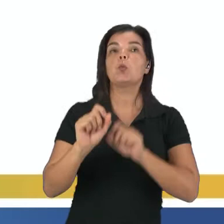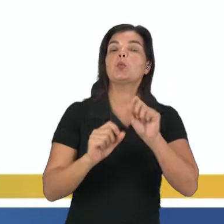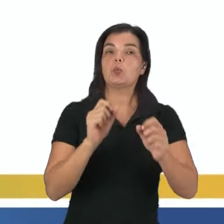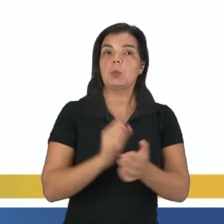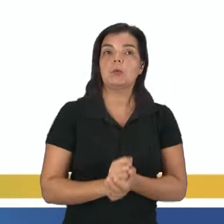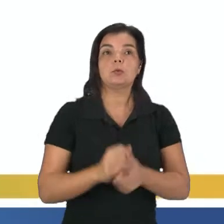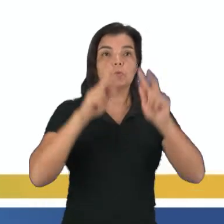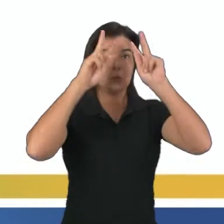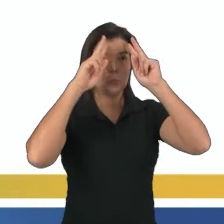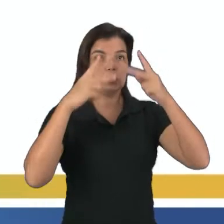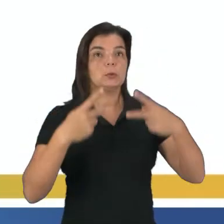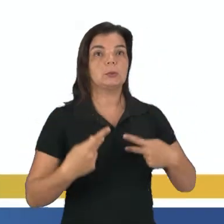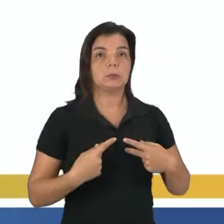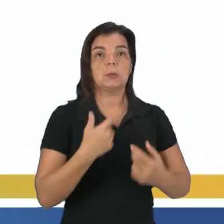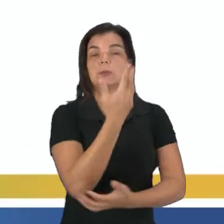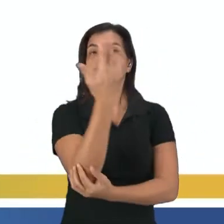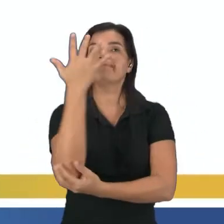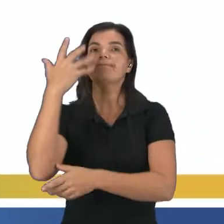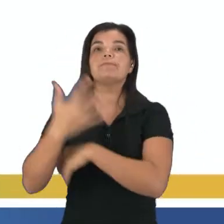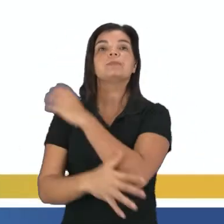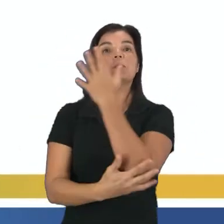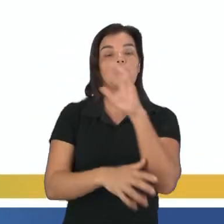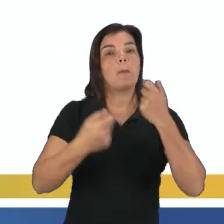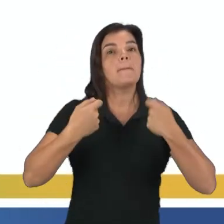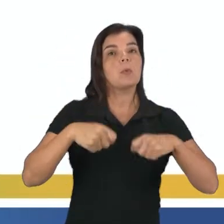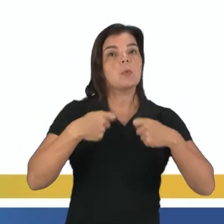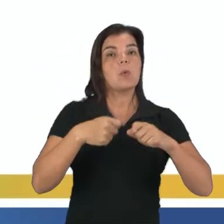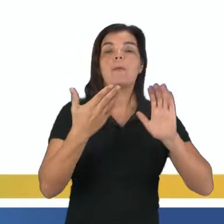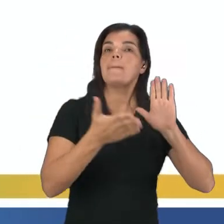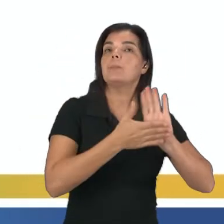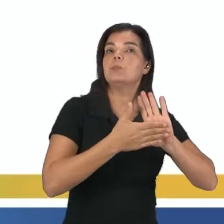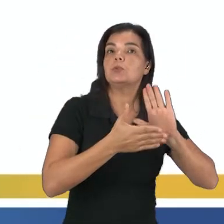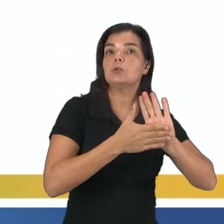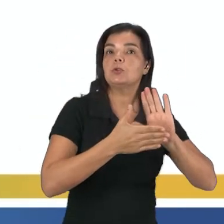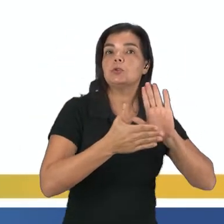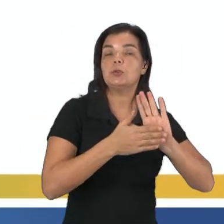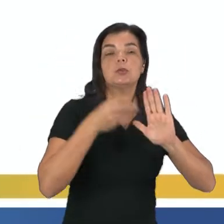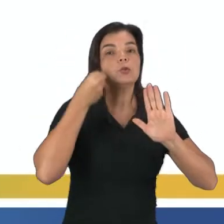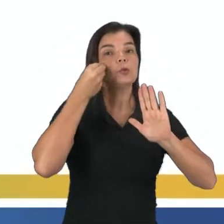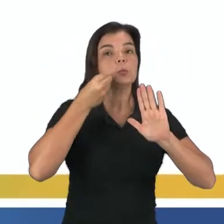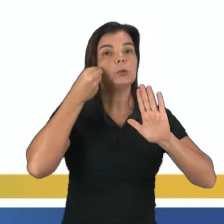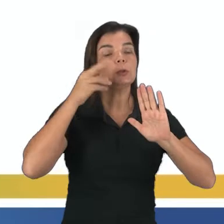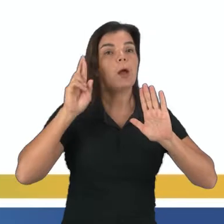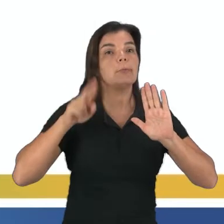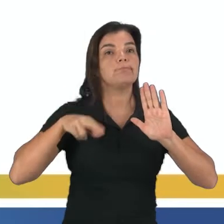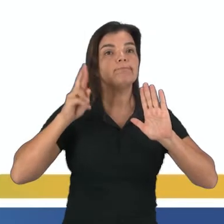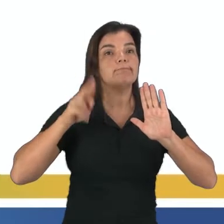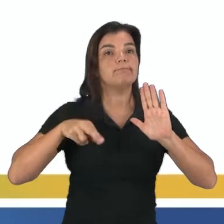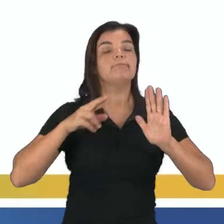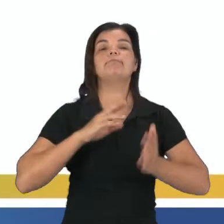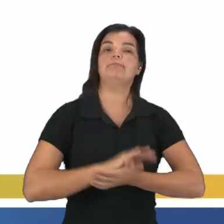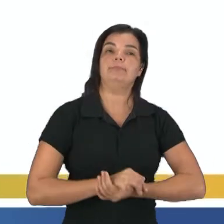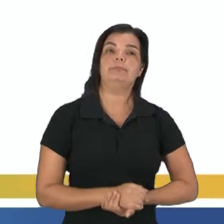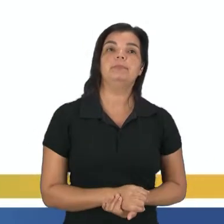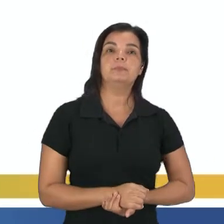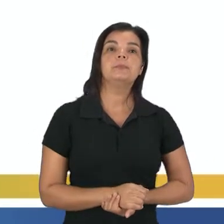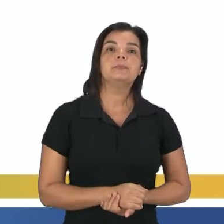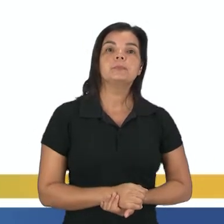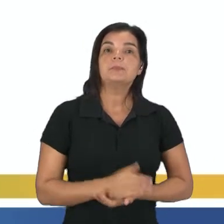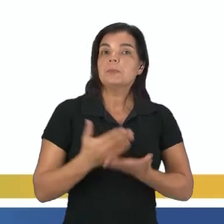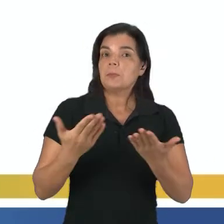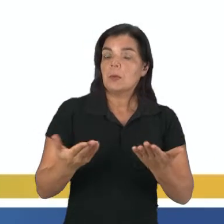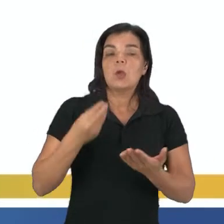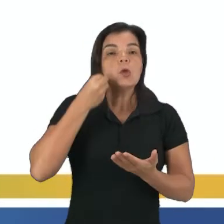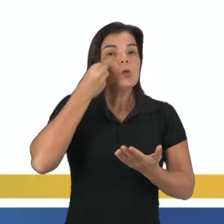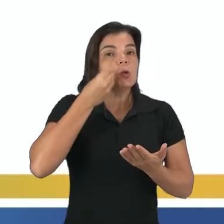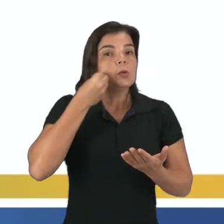afirmava que os fenômenos humanos e da natureza deveriam ser comprovados diante de experiências racionais, certo?